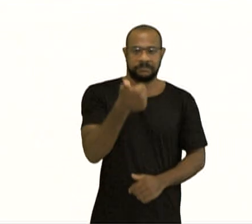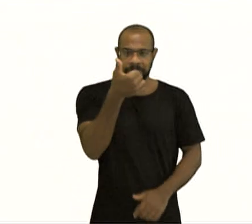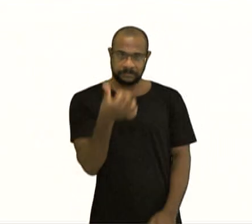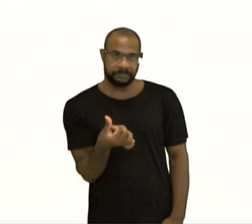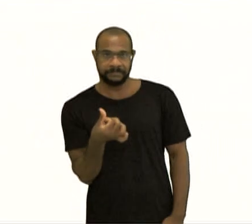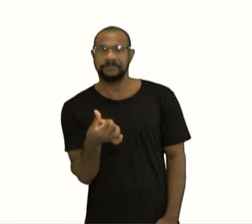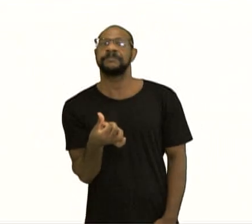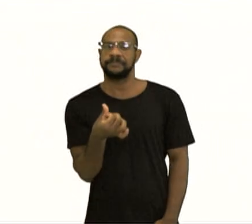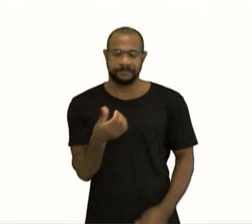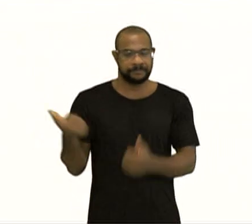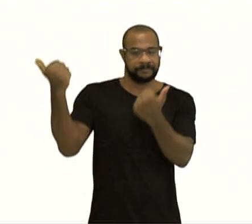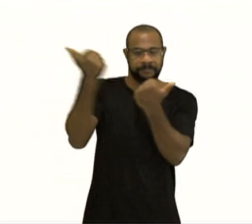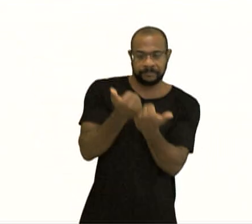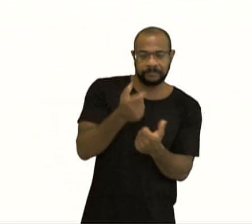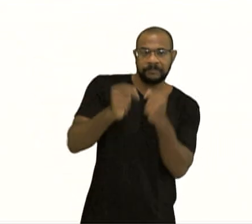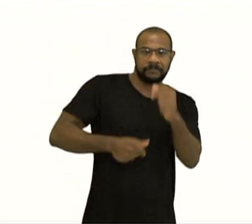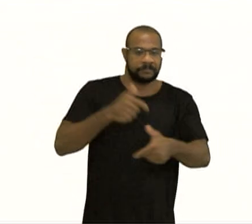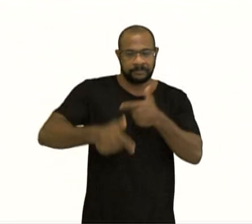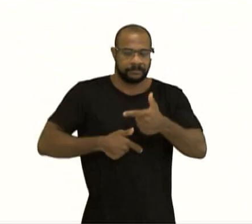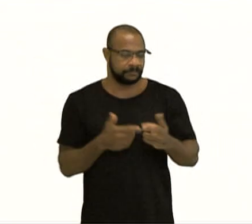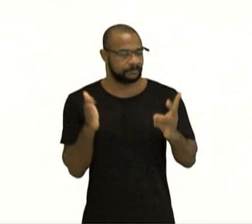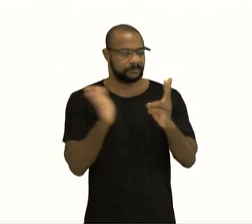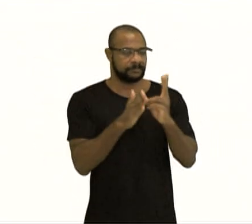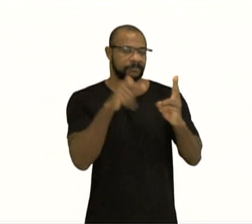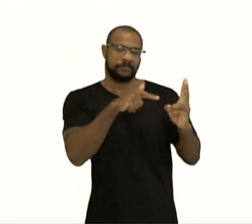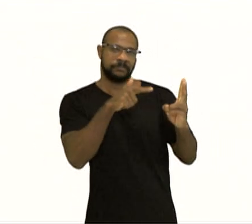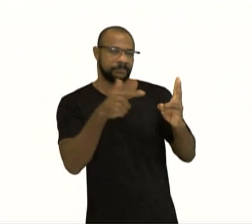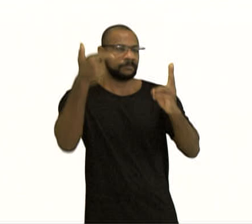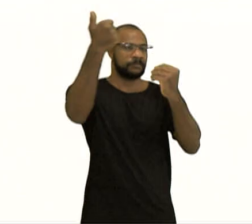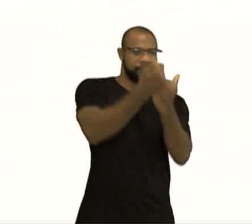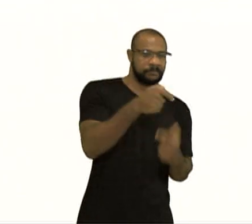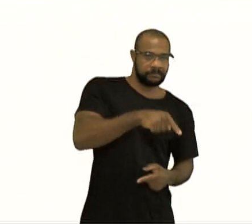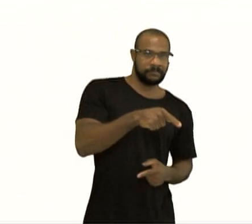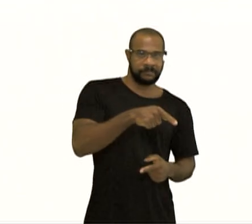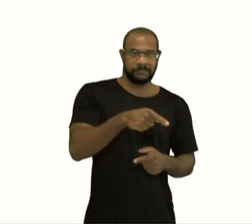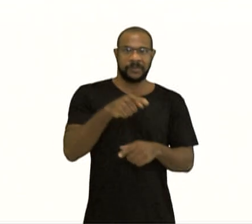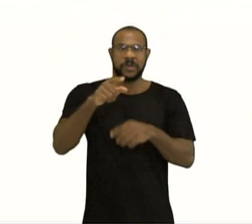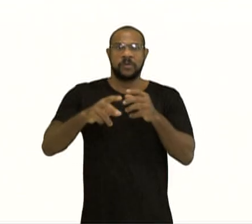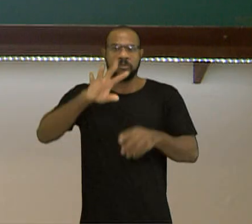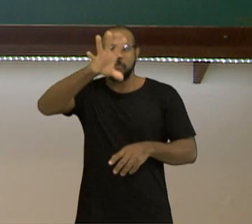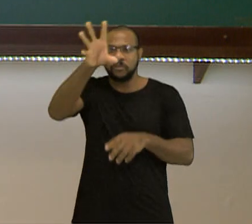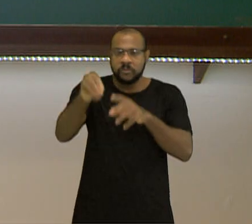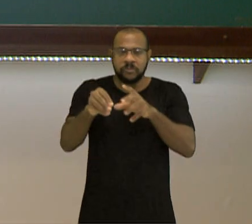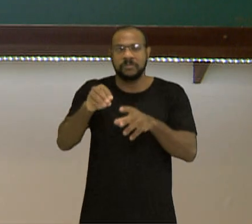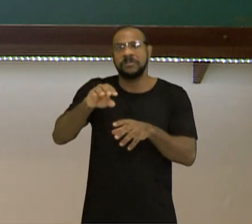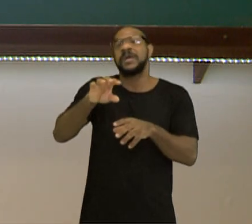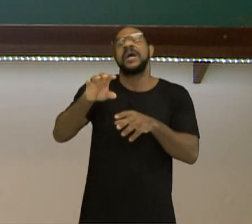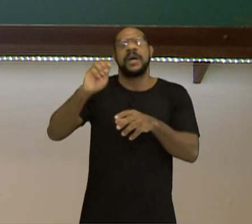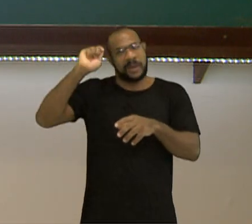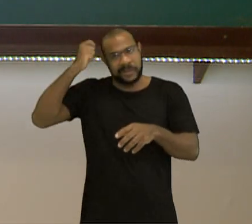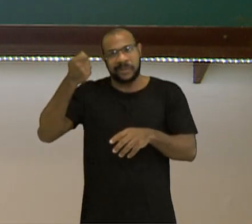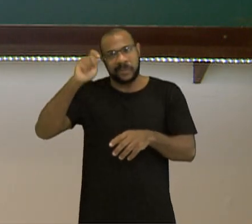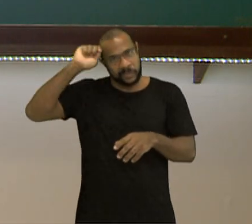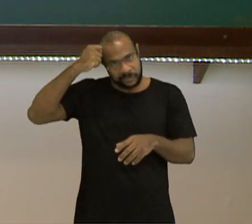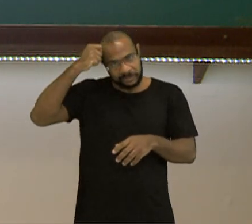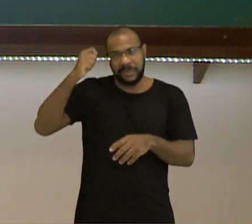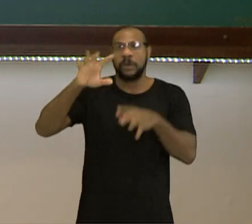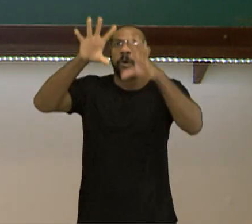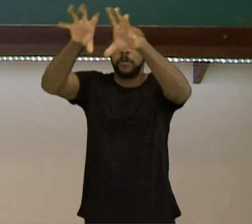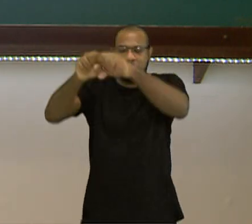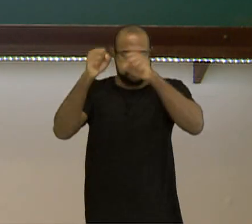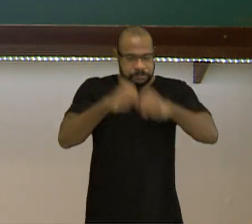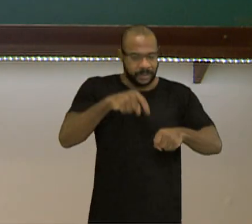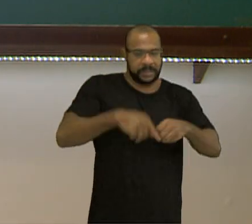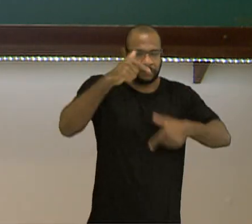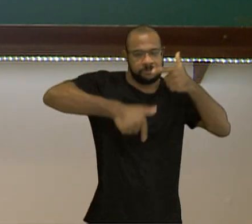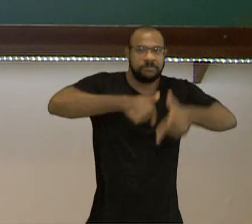em substituição da mão de obra indígena. Durante um pequeno período de tempo, os indígenas foram utilizados como uma mão de